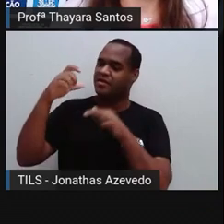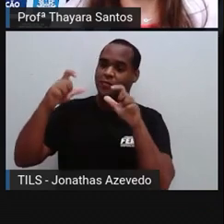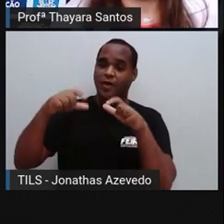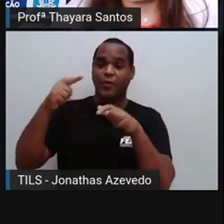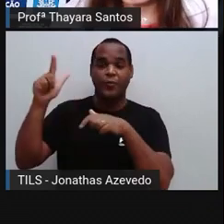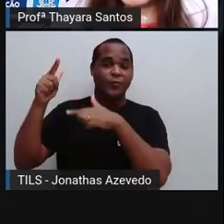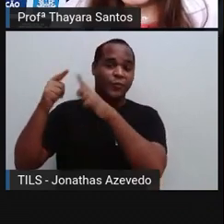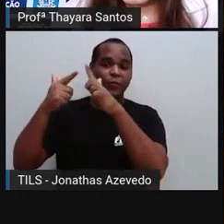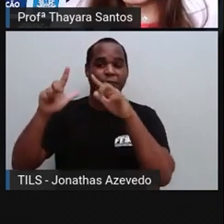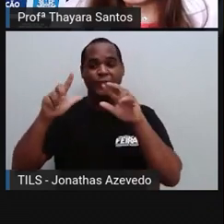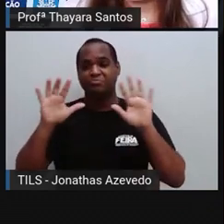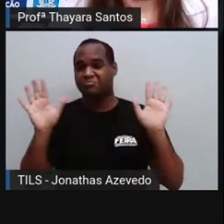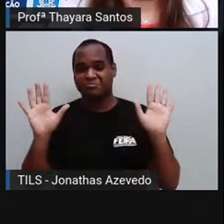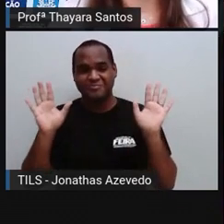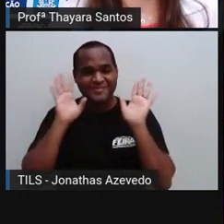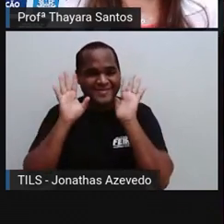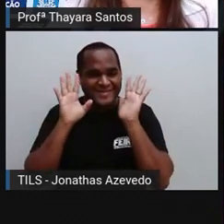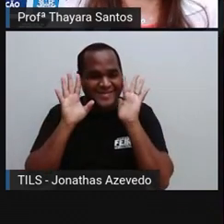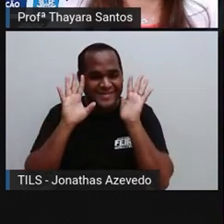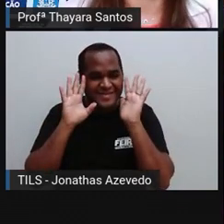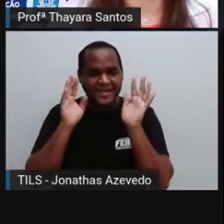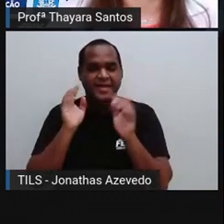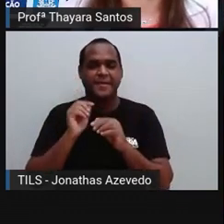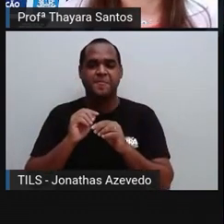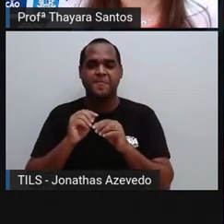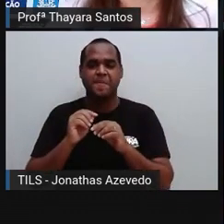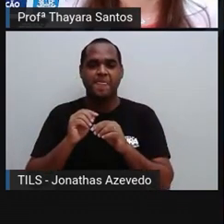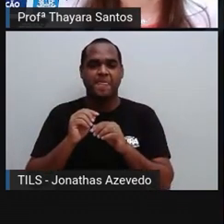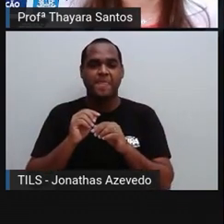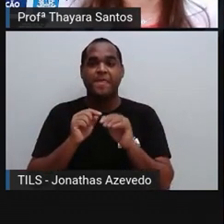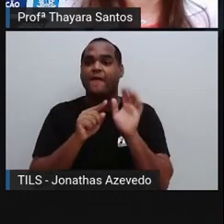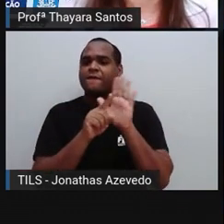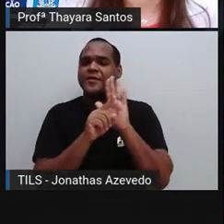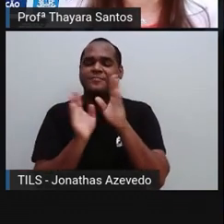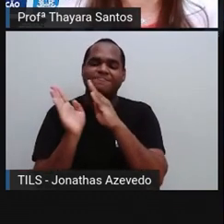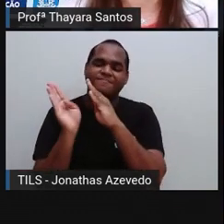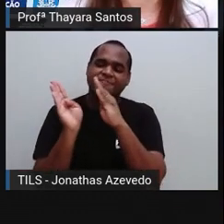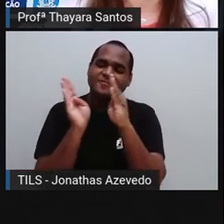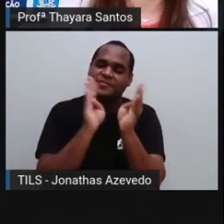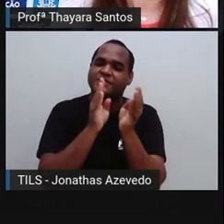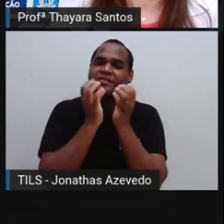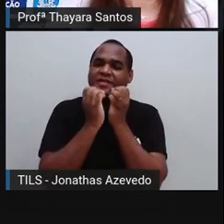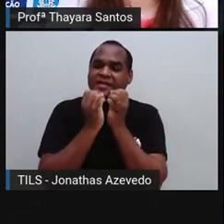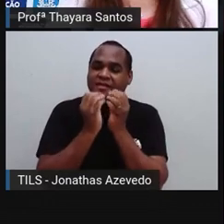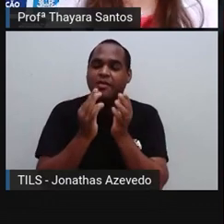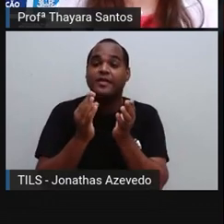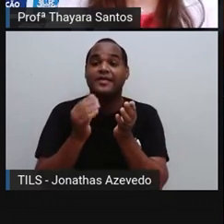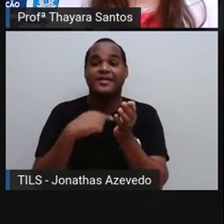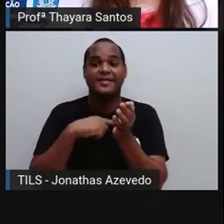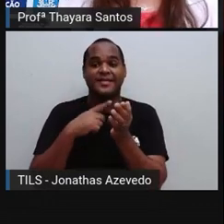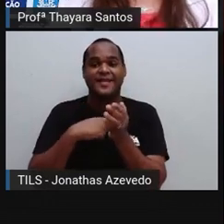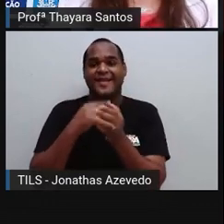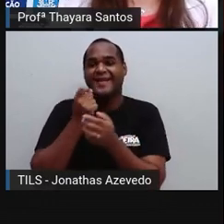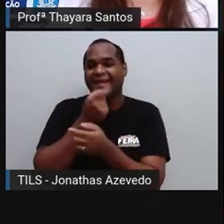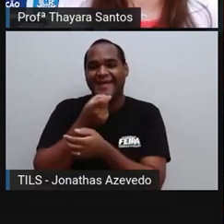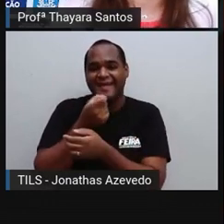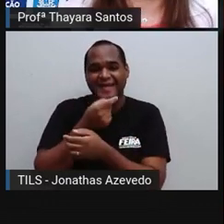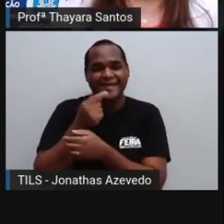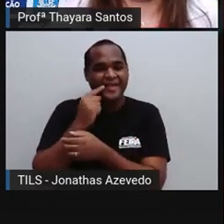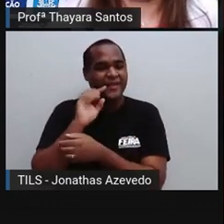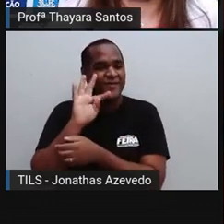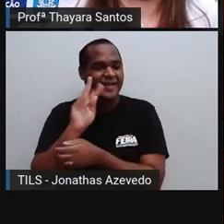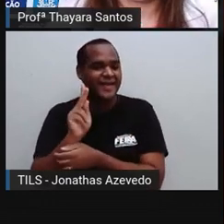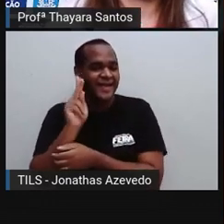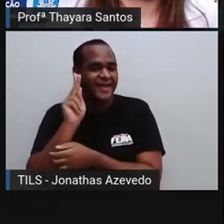outras realidades e se inspirar também. Assistir esses vídeos engraçados que a gente vê aí no TikTok, que eu sei que vocês